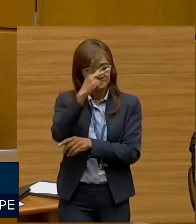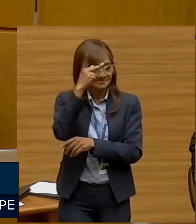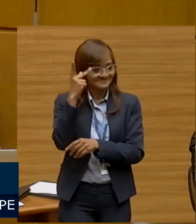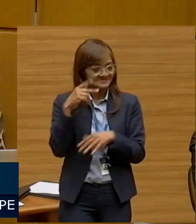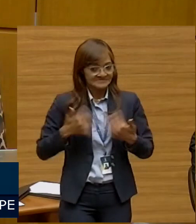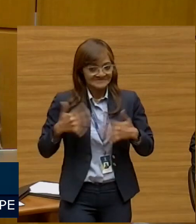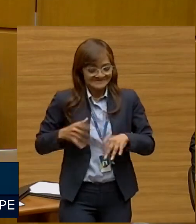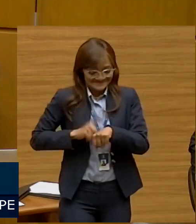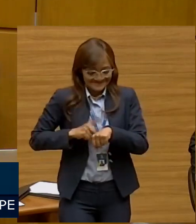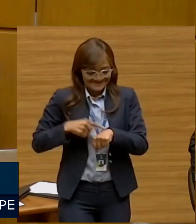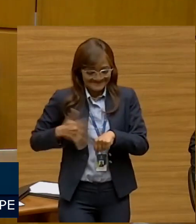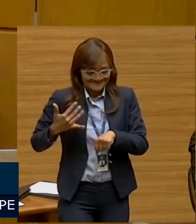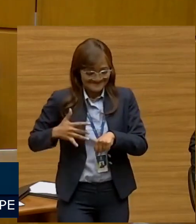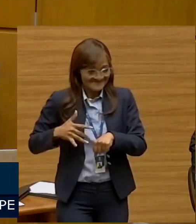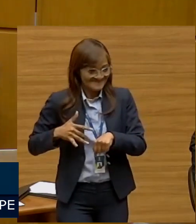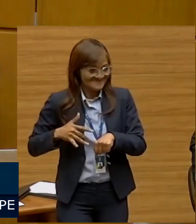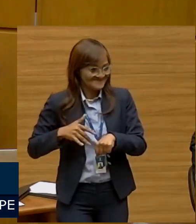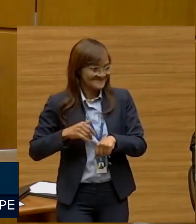meu tempo.